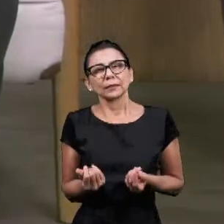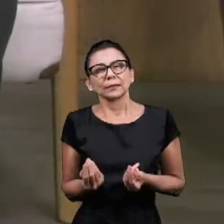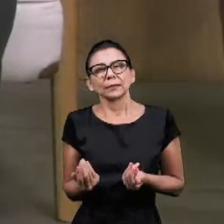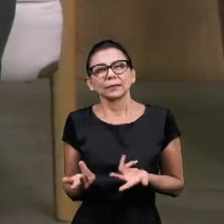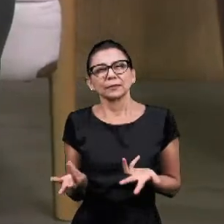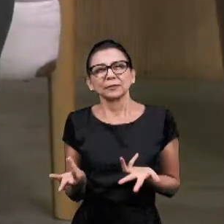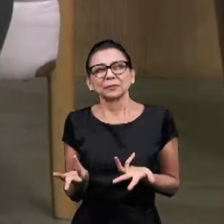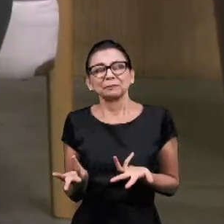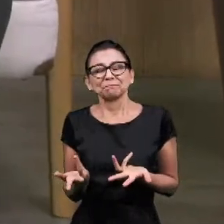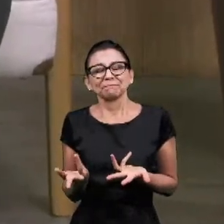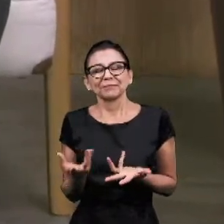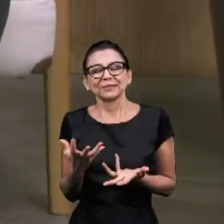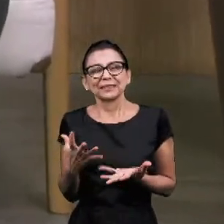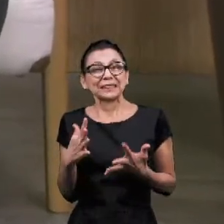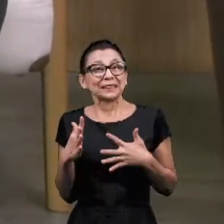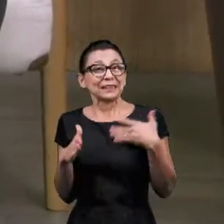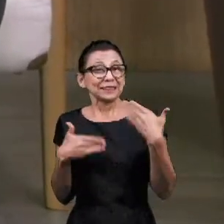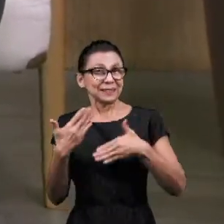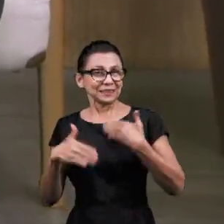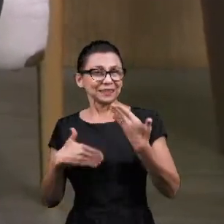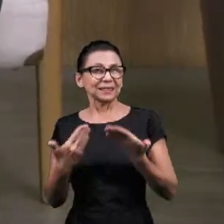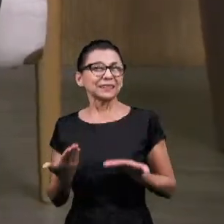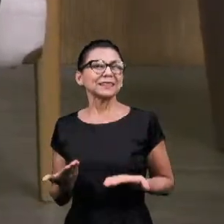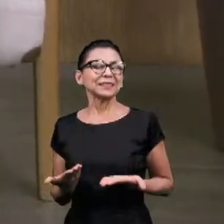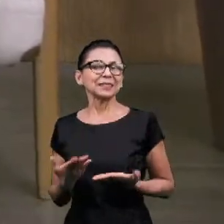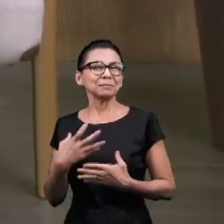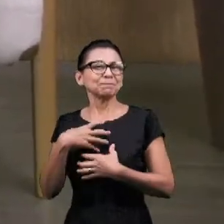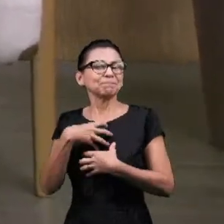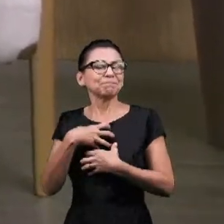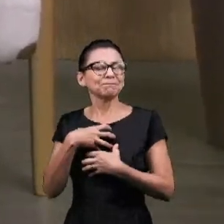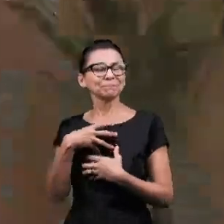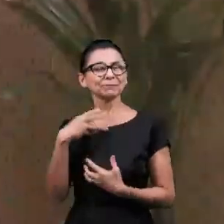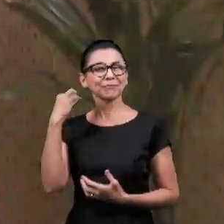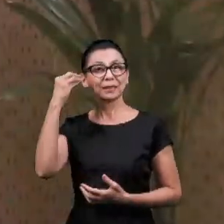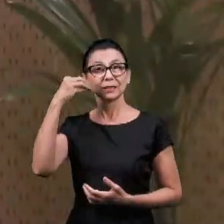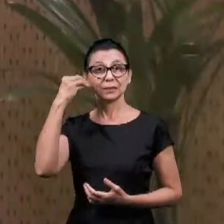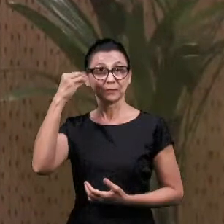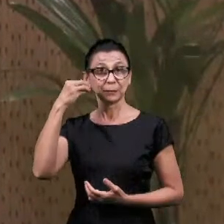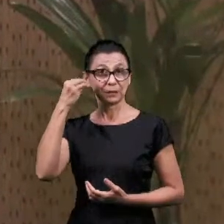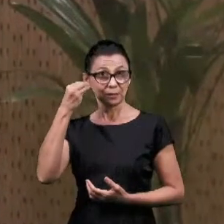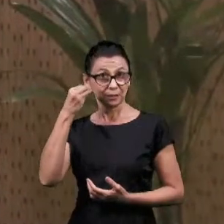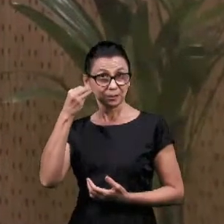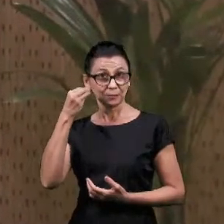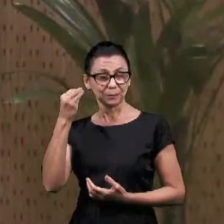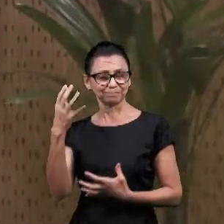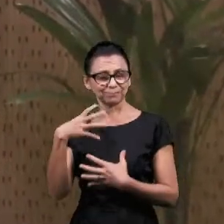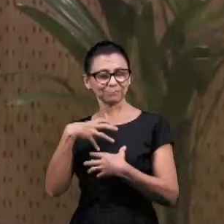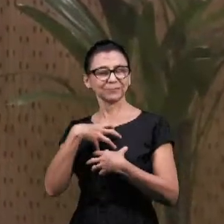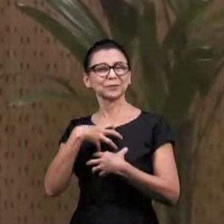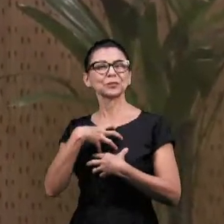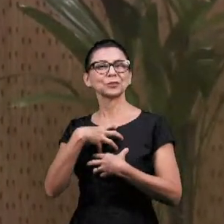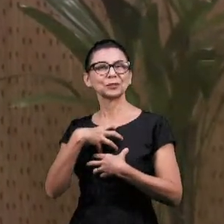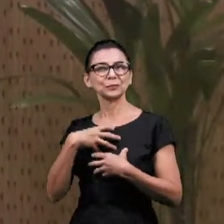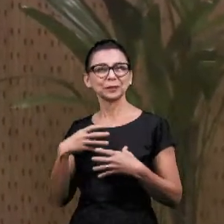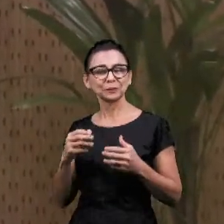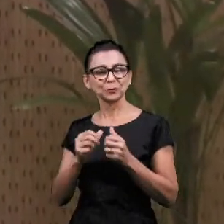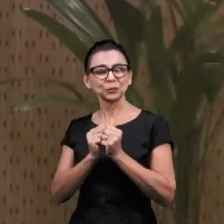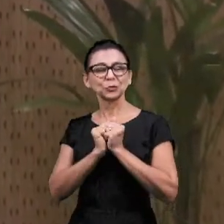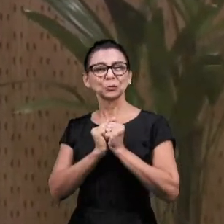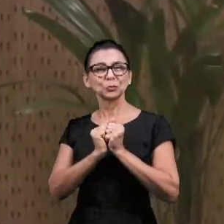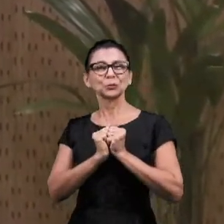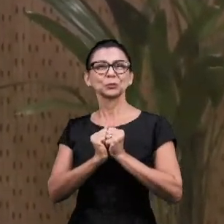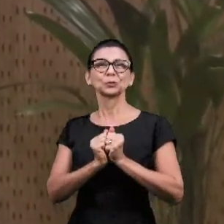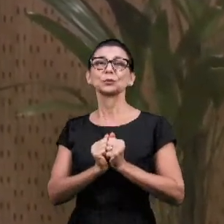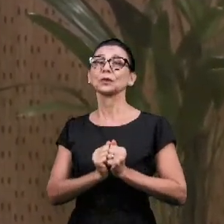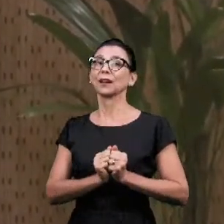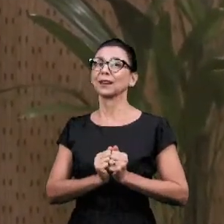essa alegria, esta experiência que nós temos de estarmos juntos, nós vamos